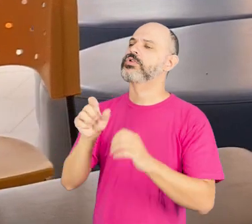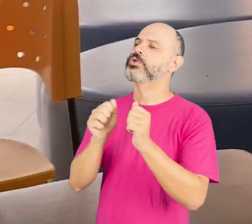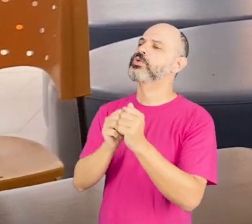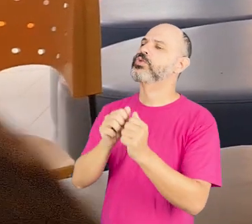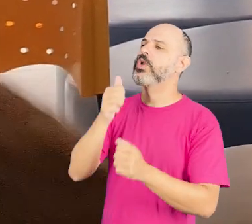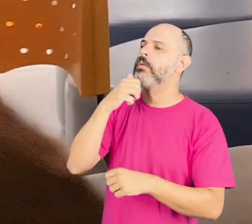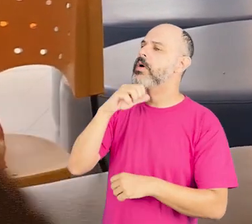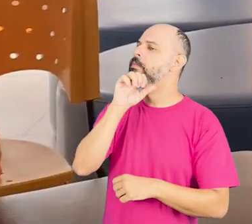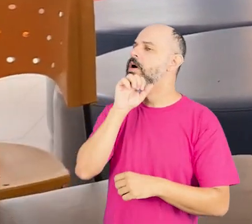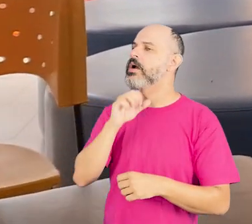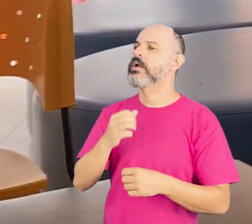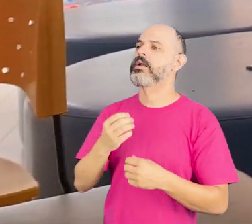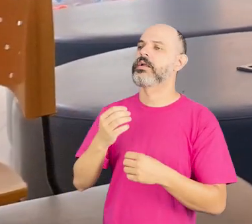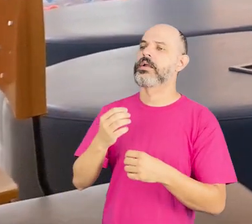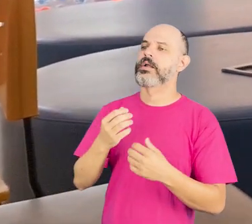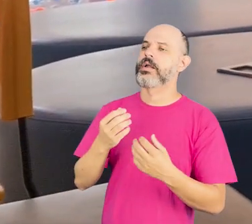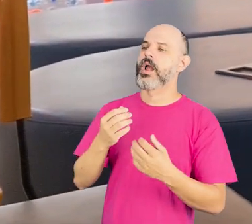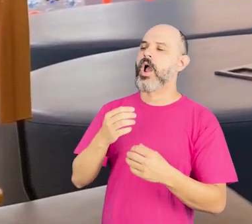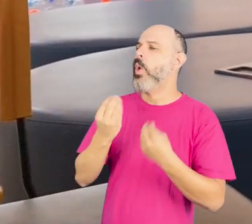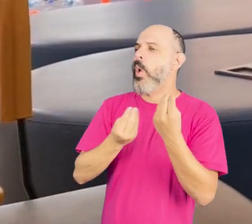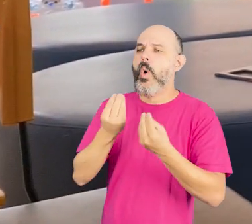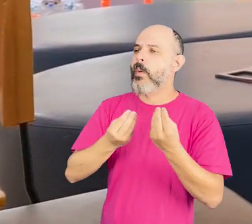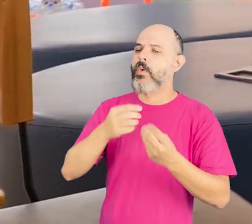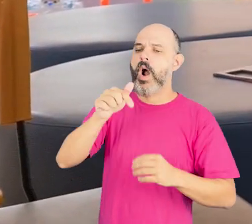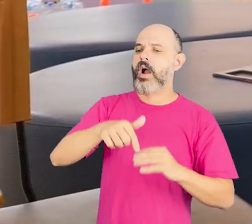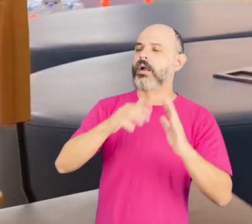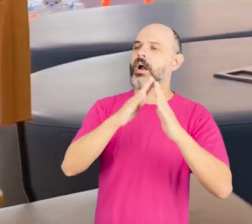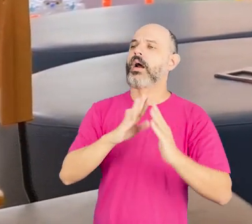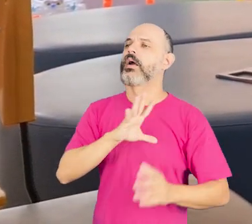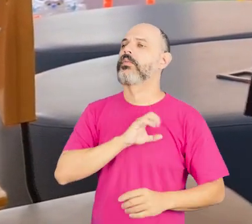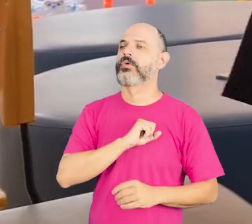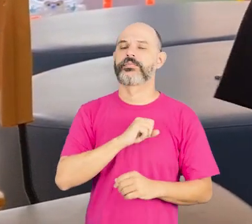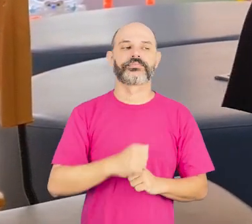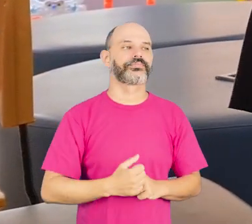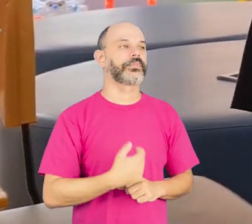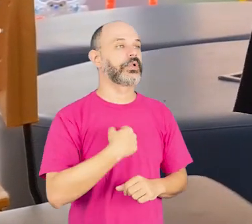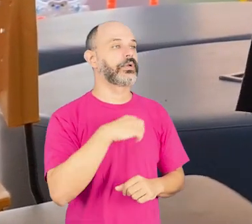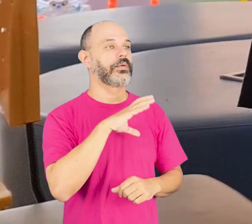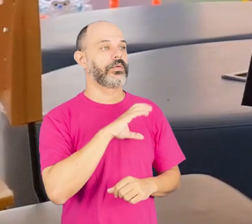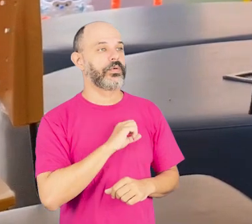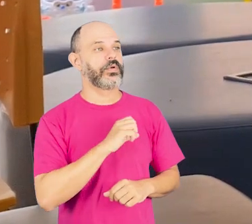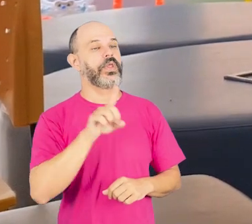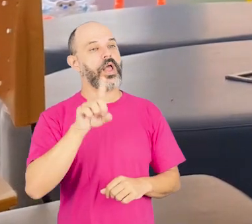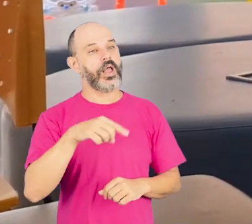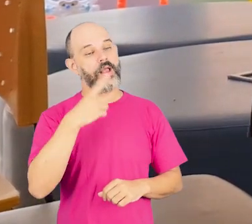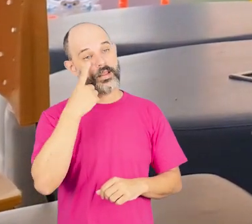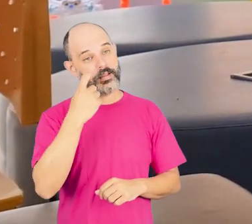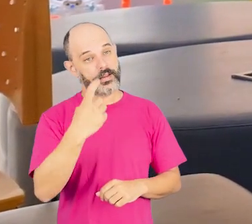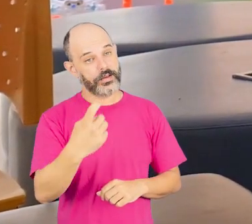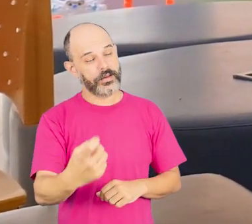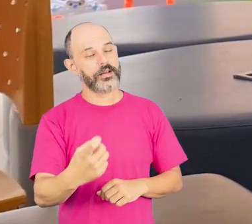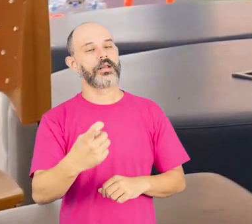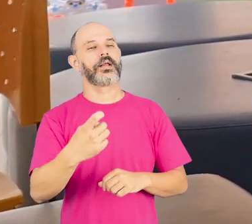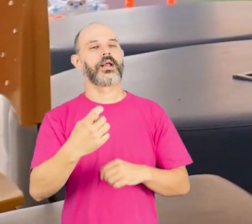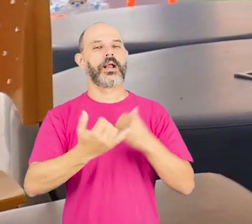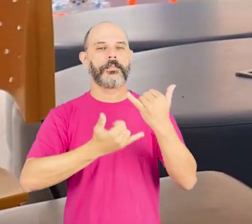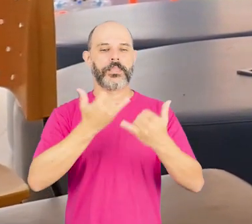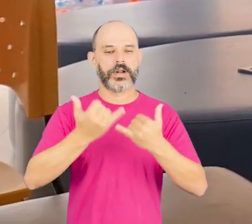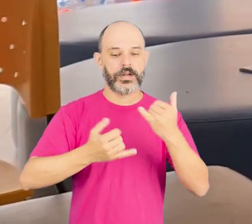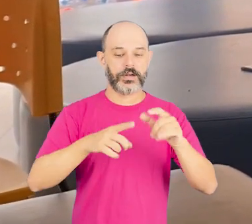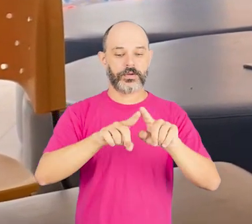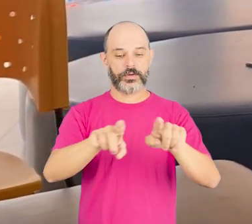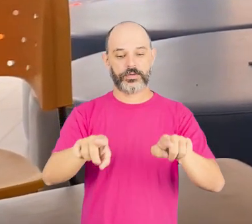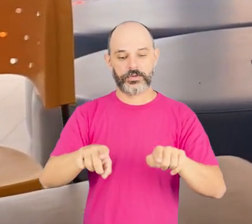você tá aqui com a mamãe e como é para vocês ficar aqui no Lar de Amor? Ah, eu gosto bastante, é bem interessante, né?